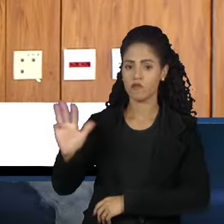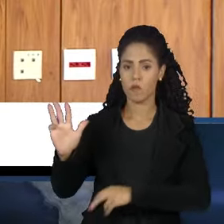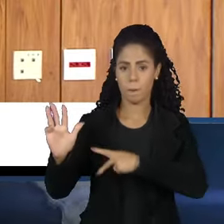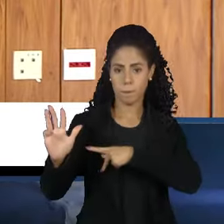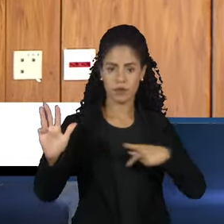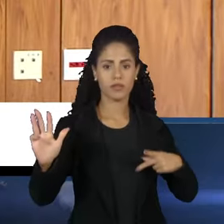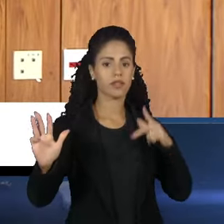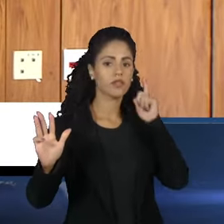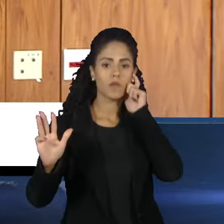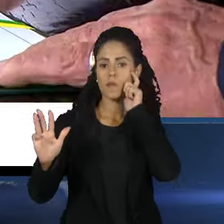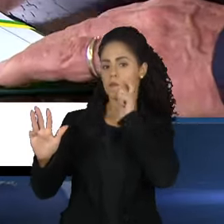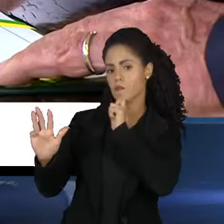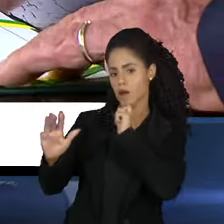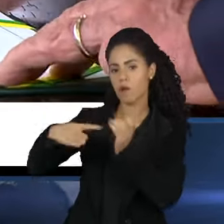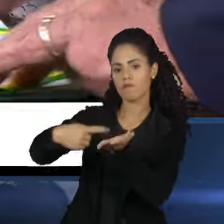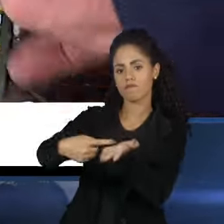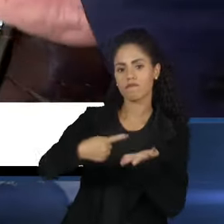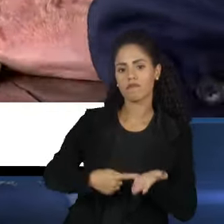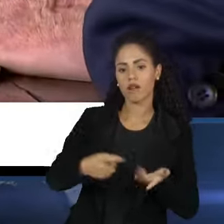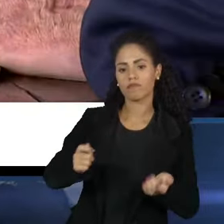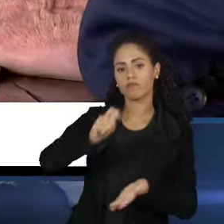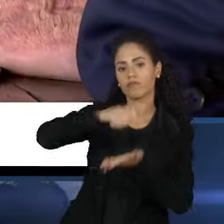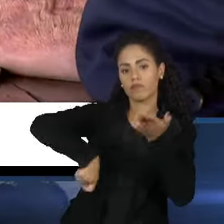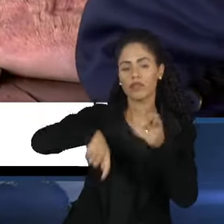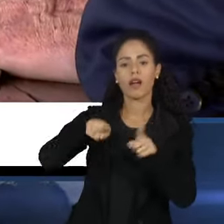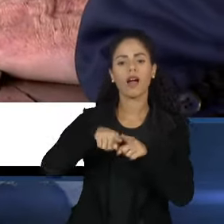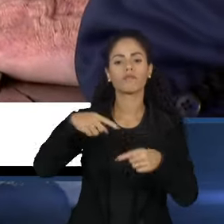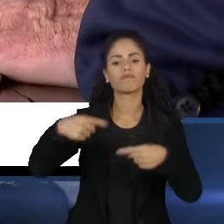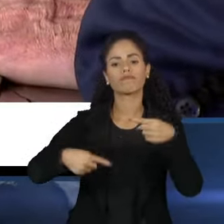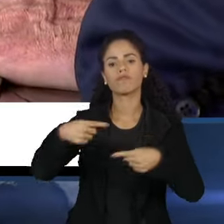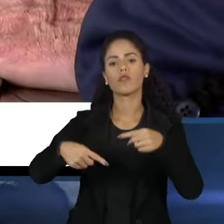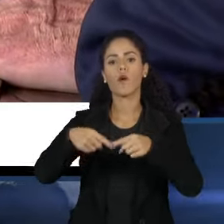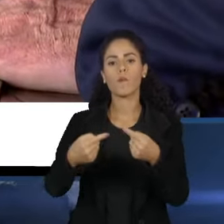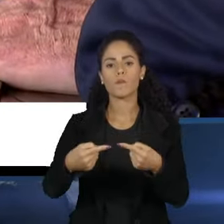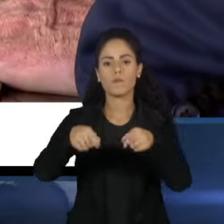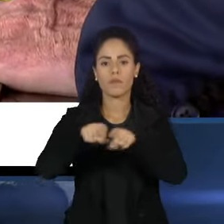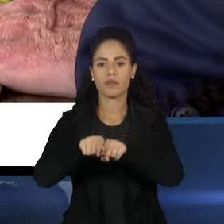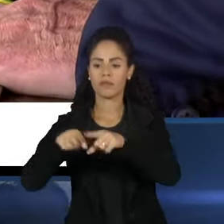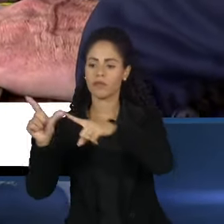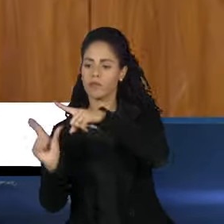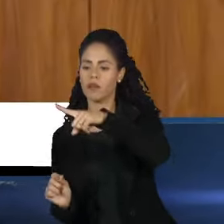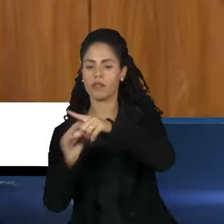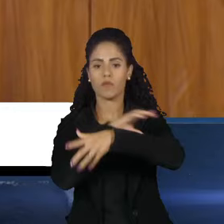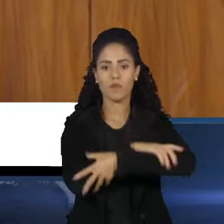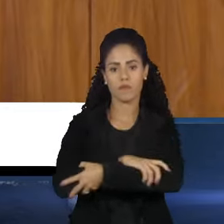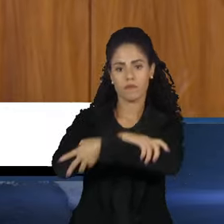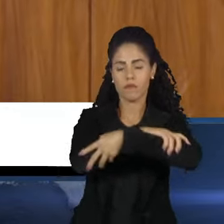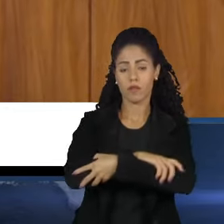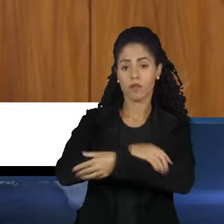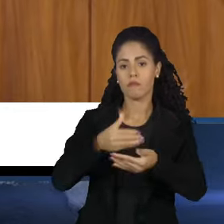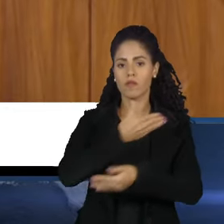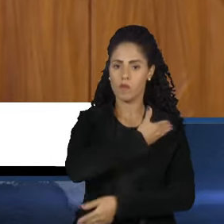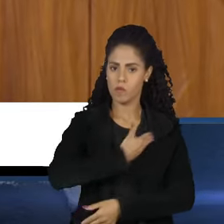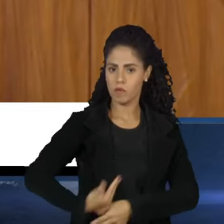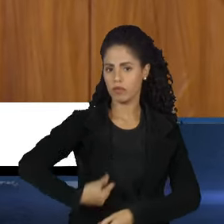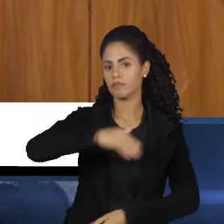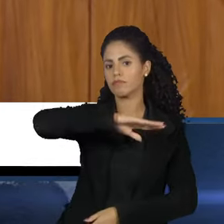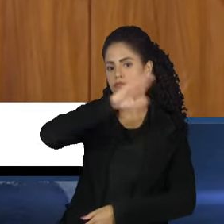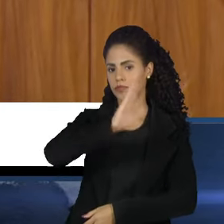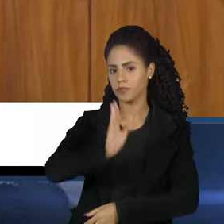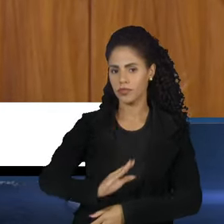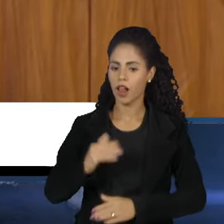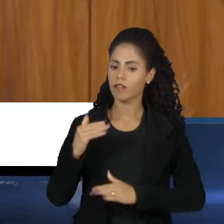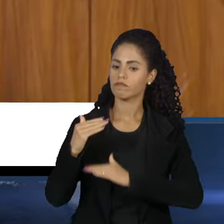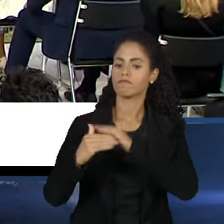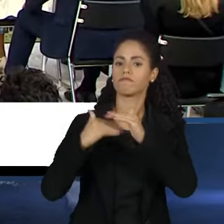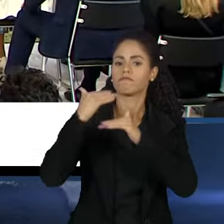Macron assinam acordos bilaterais e voltam a debater parceria Mercosul-União Europeia. O governo brasileiro fala em